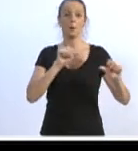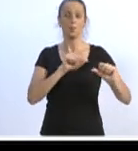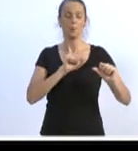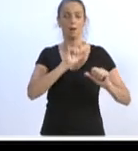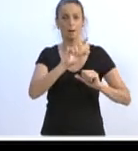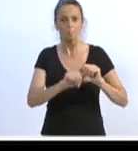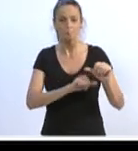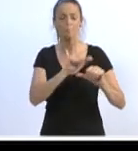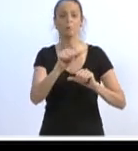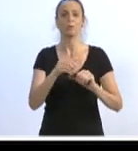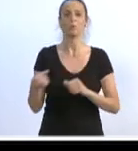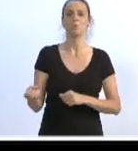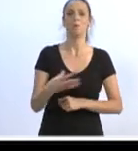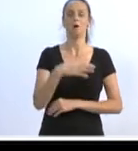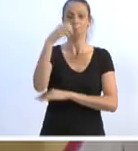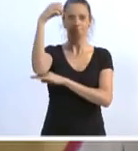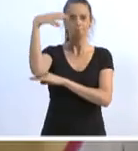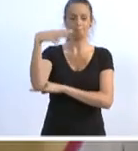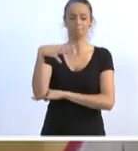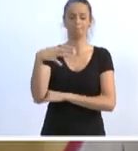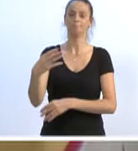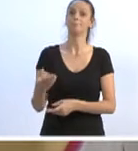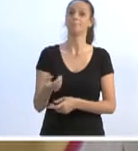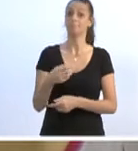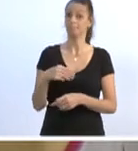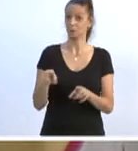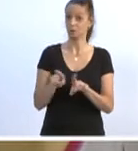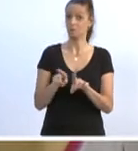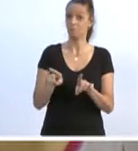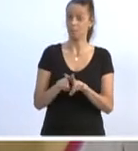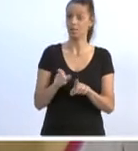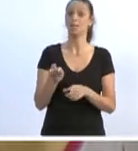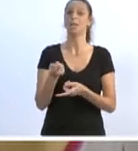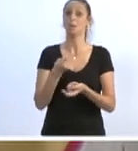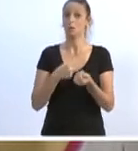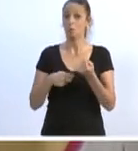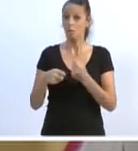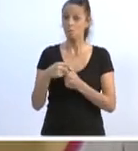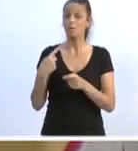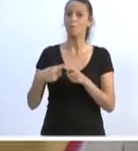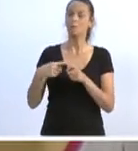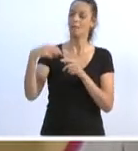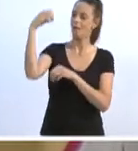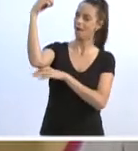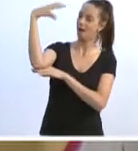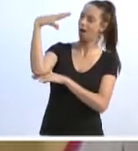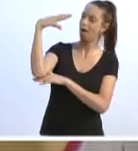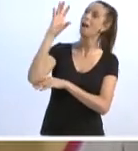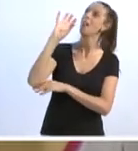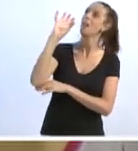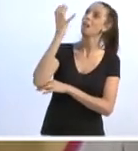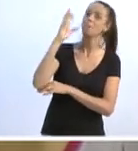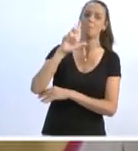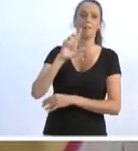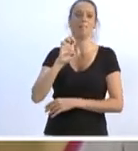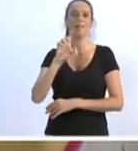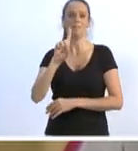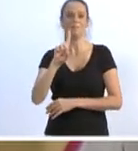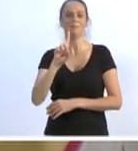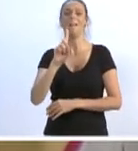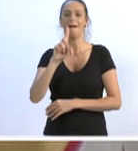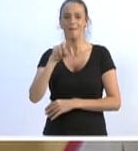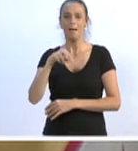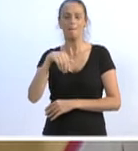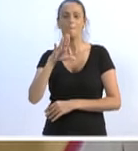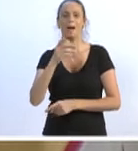da iluminação pública trazendo mais economia também por essas lâmpadas serem de led muito mais econômicas